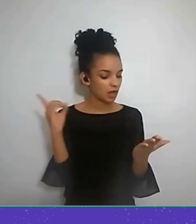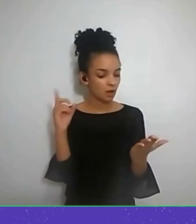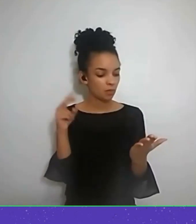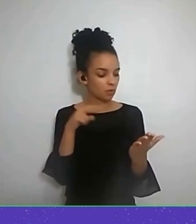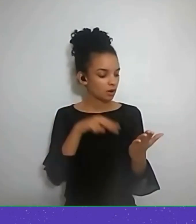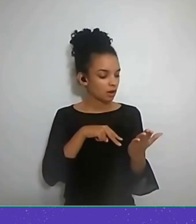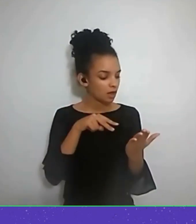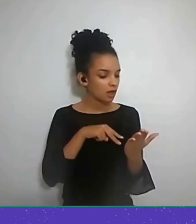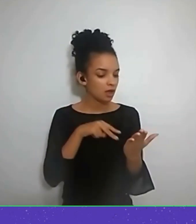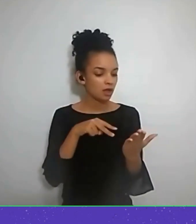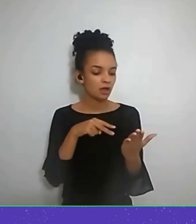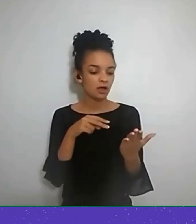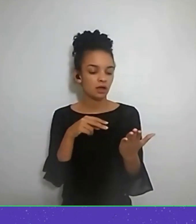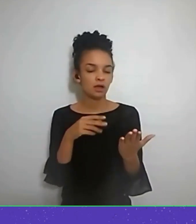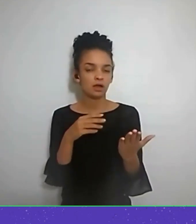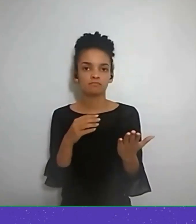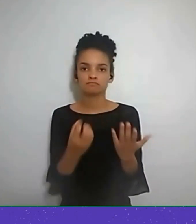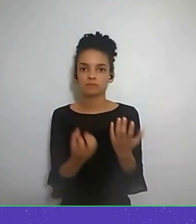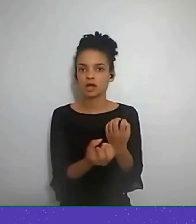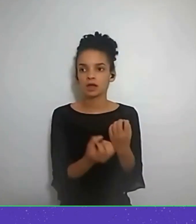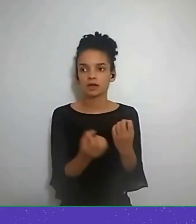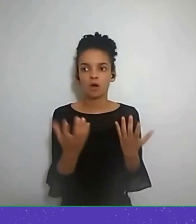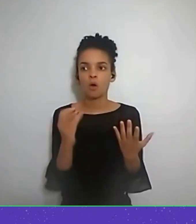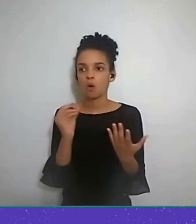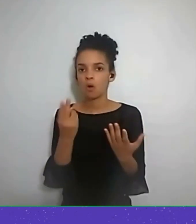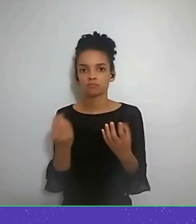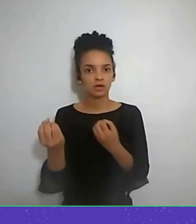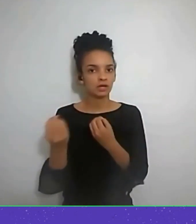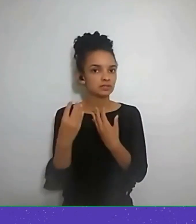dos ensinamentos tradicionais do cristianismo,